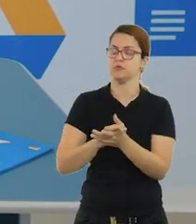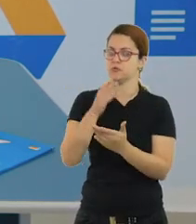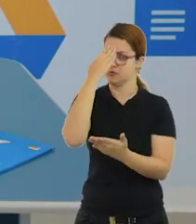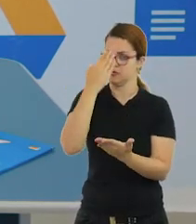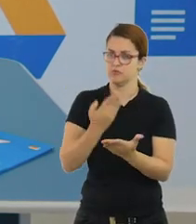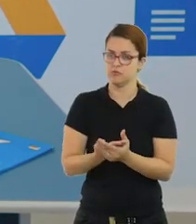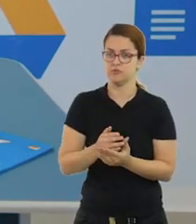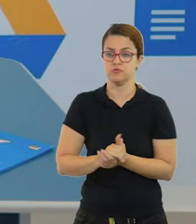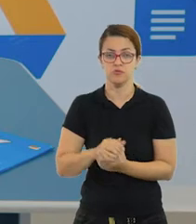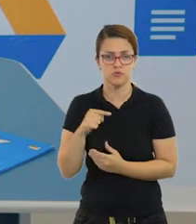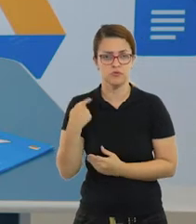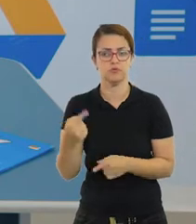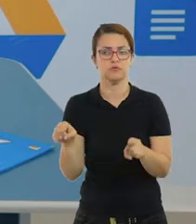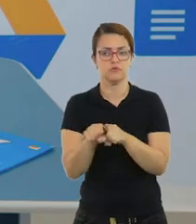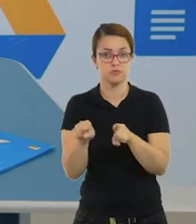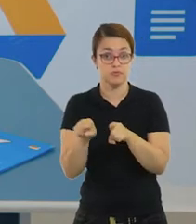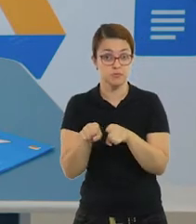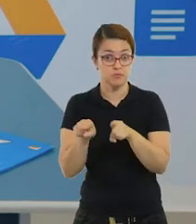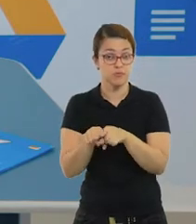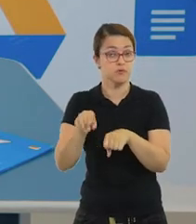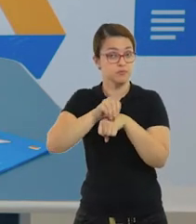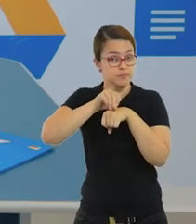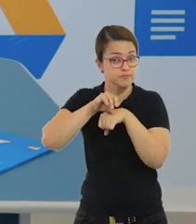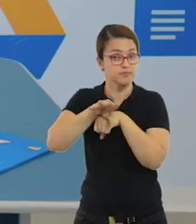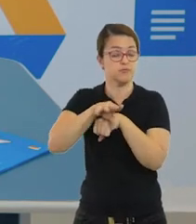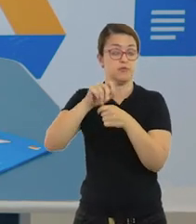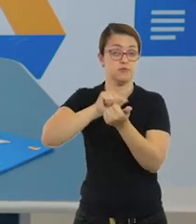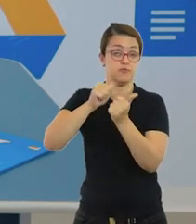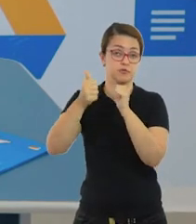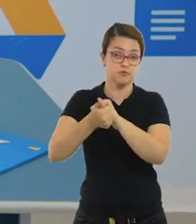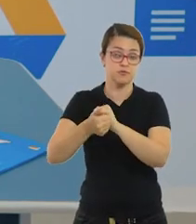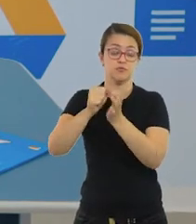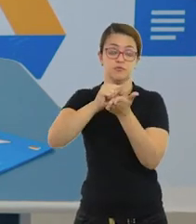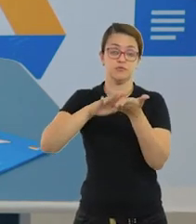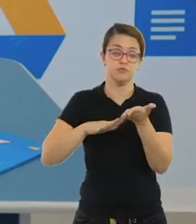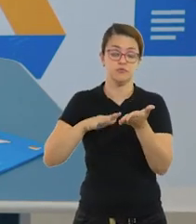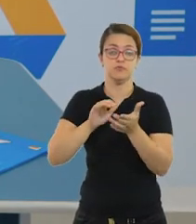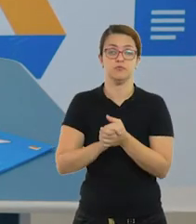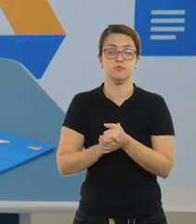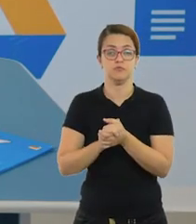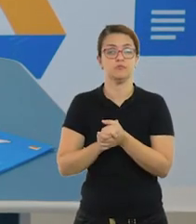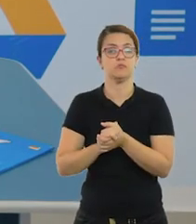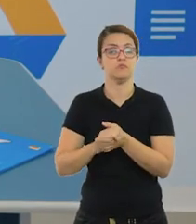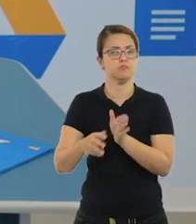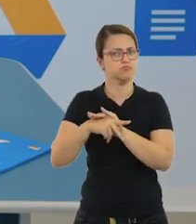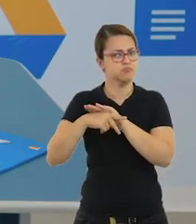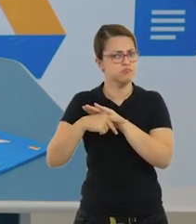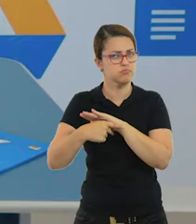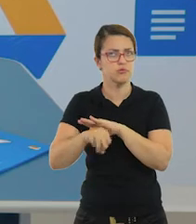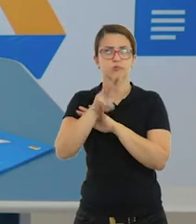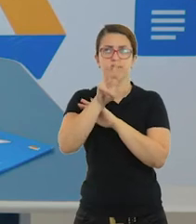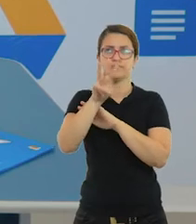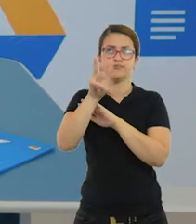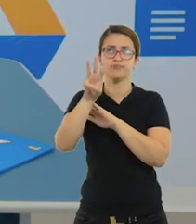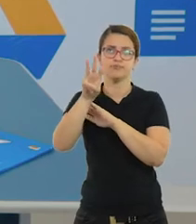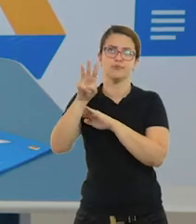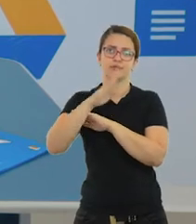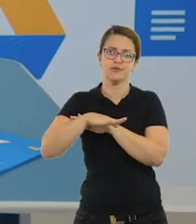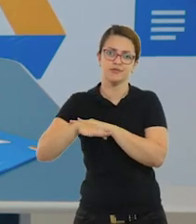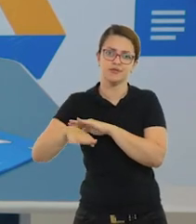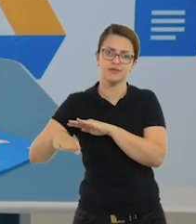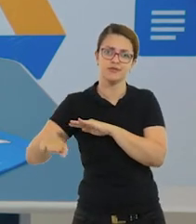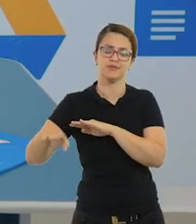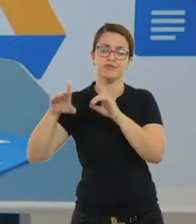nós acreditamos. Então nós estamos também propondo adaptações das atividades propostas no link Lição de Casa